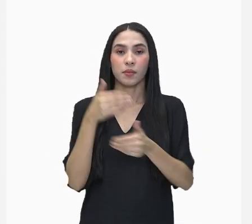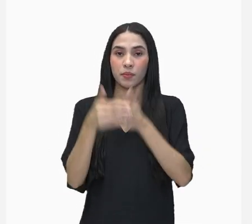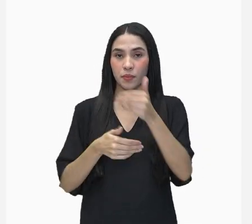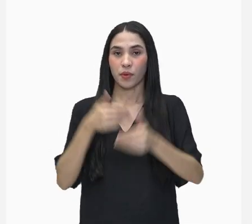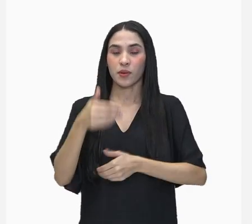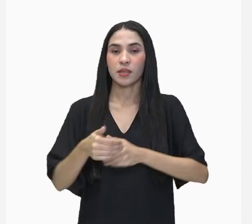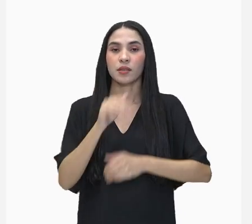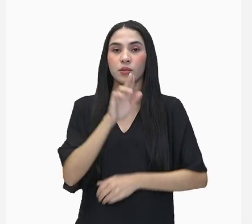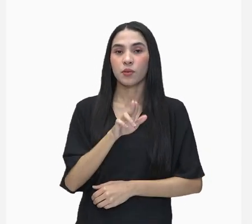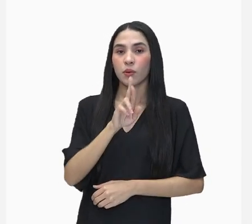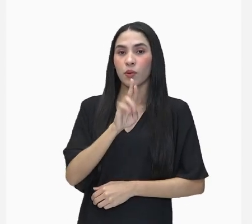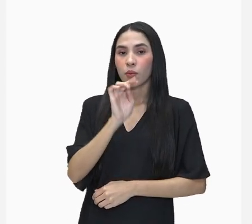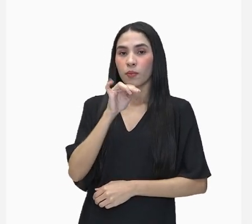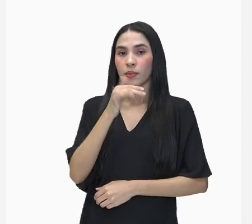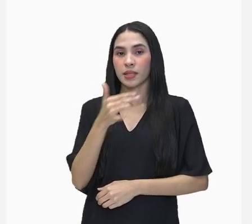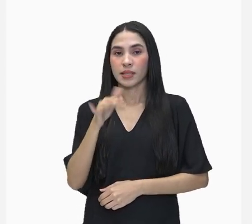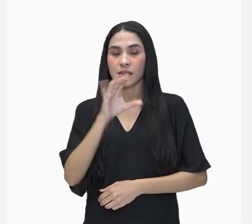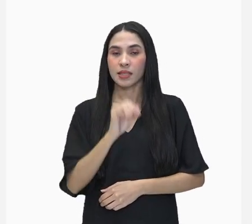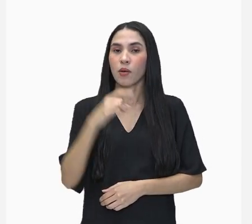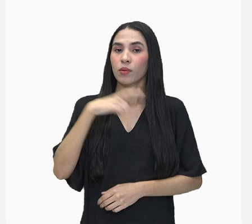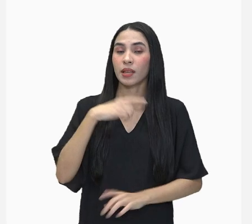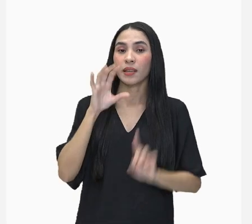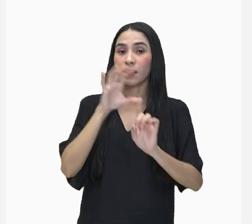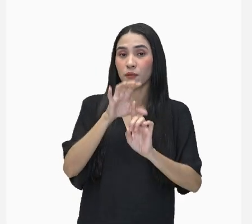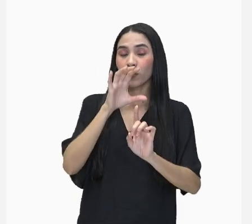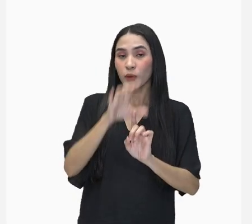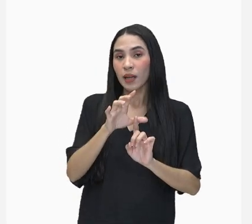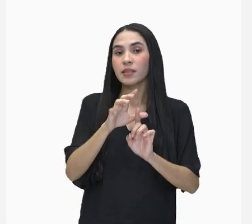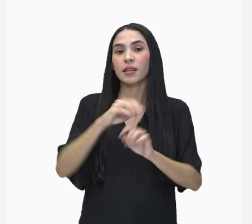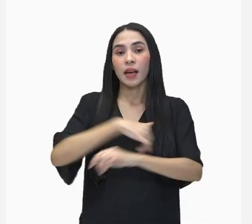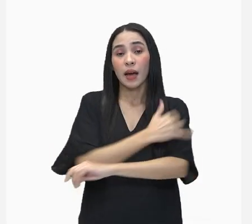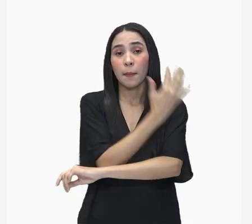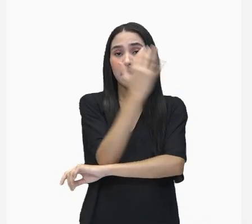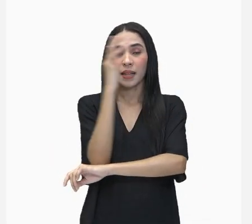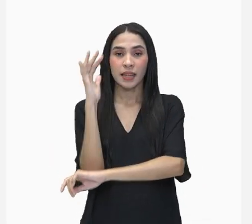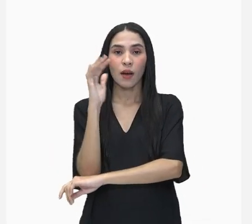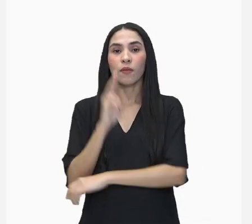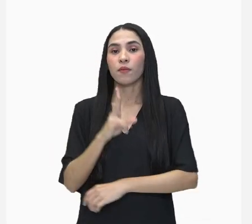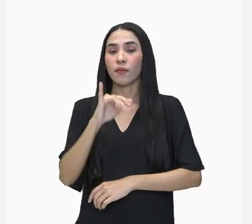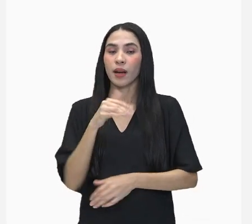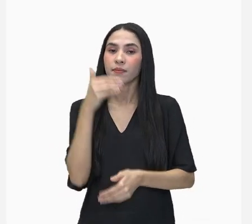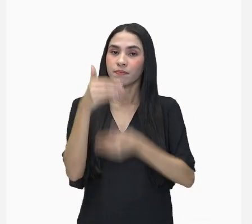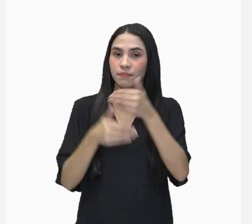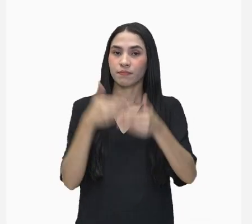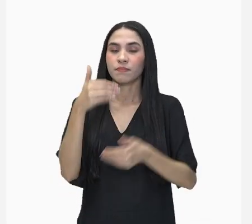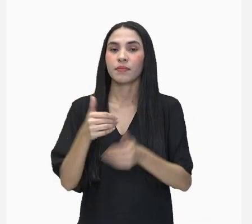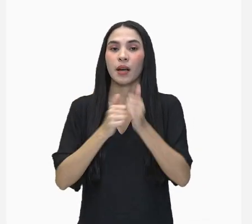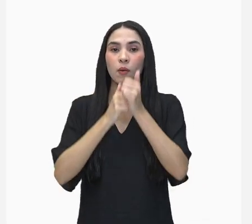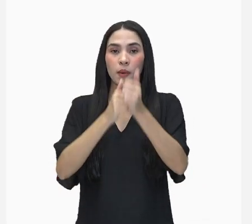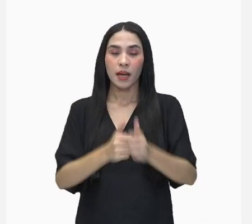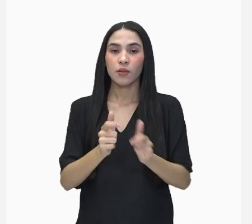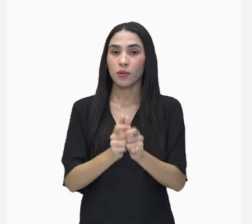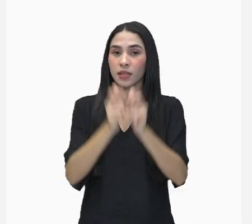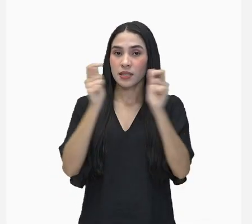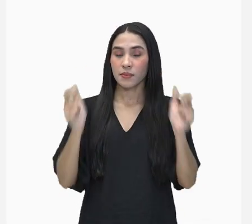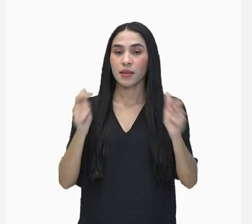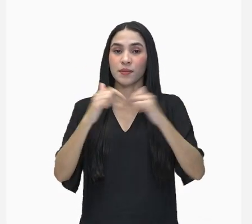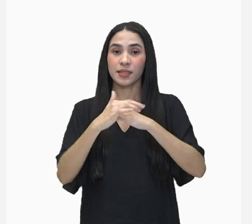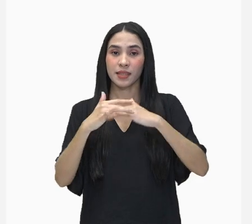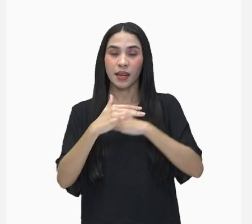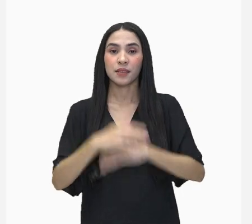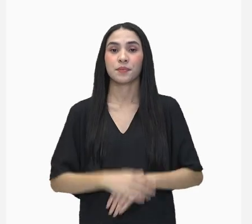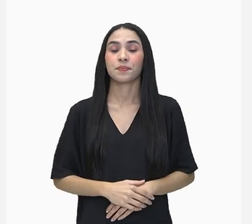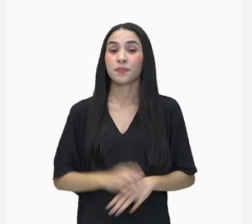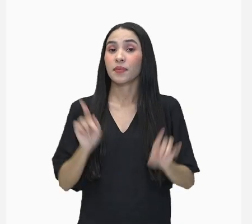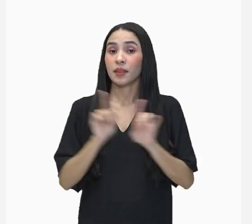de urbanização, nós temos impactos ambientais que vão surgindo aí, acompanhado do crescimento das cidades e